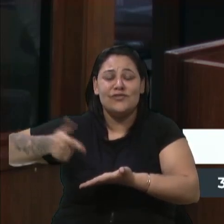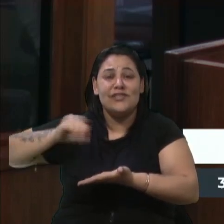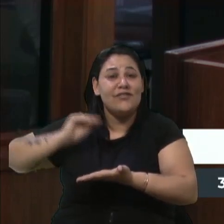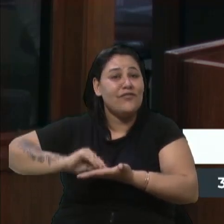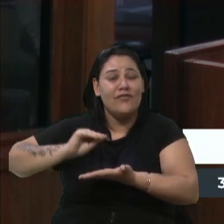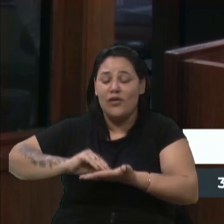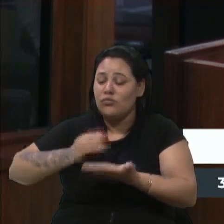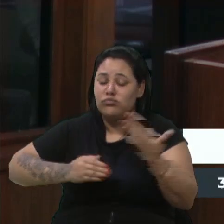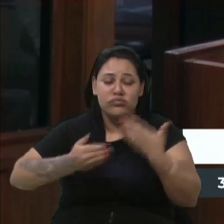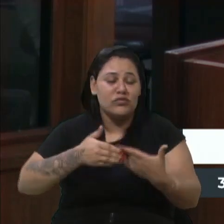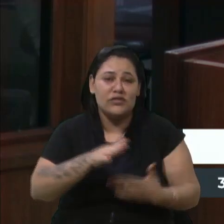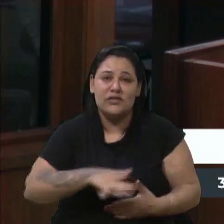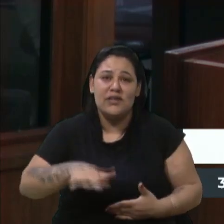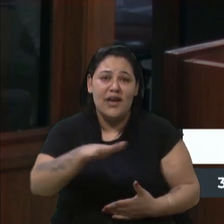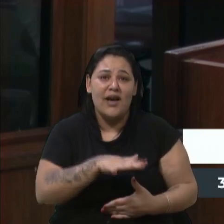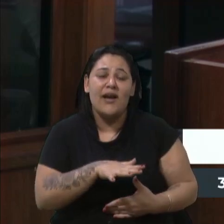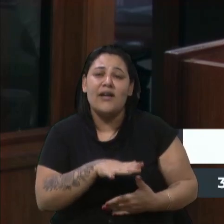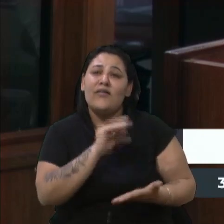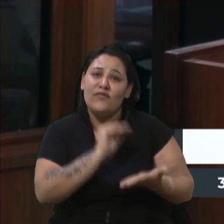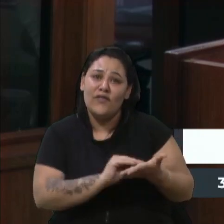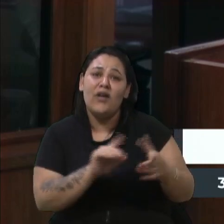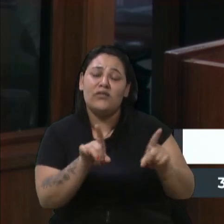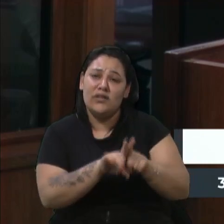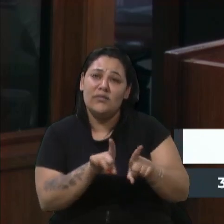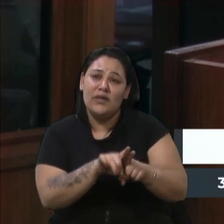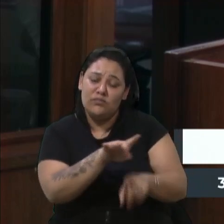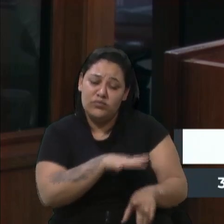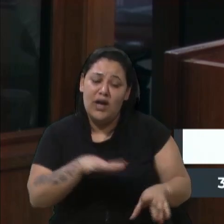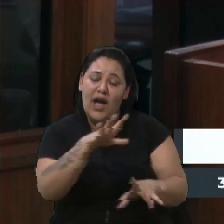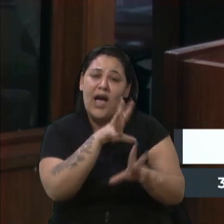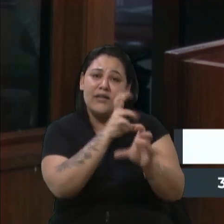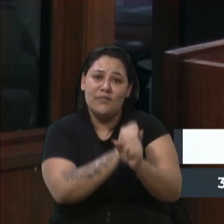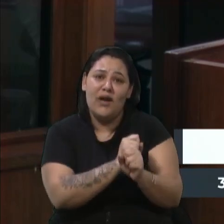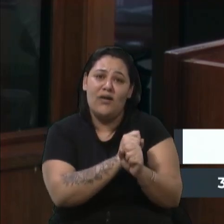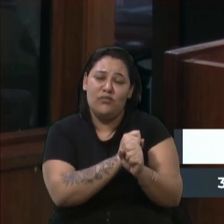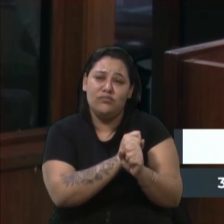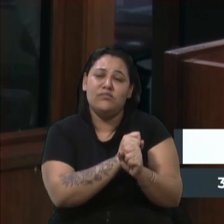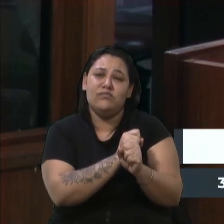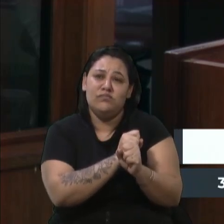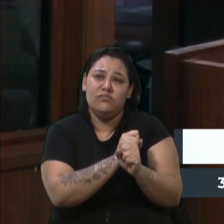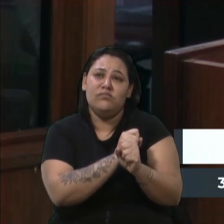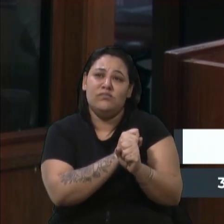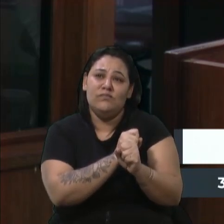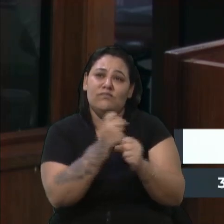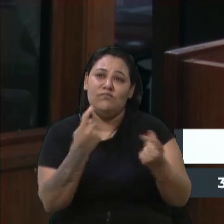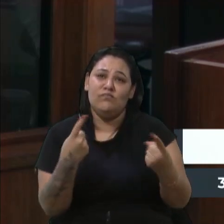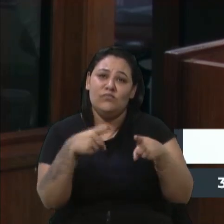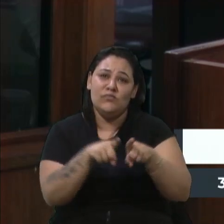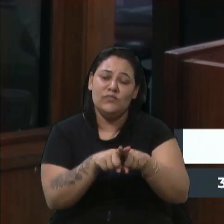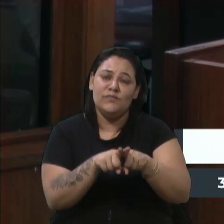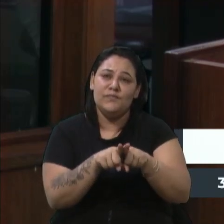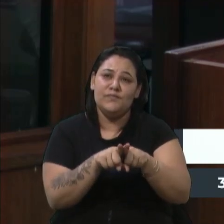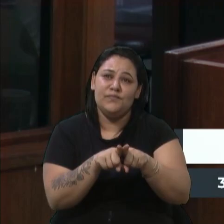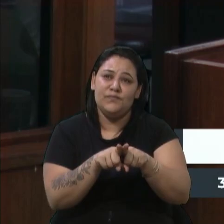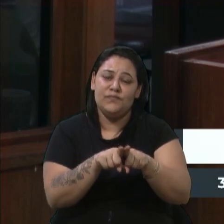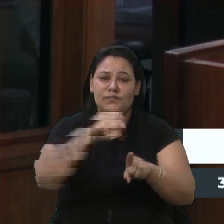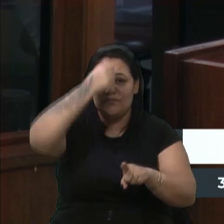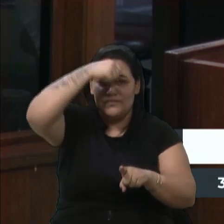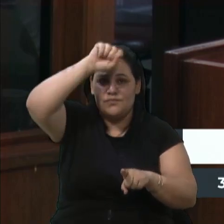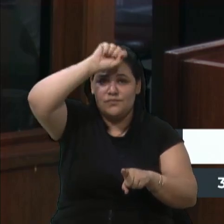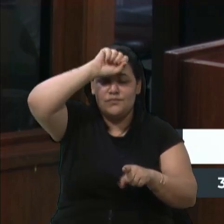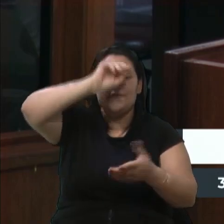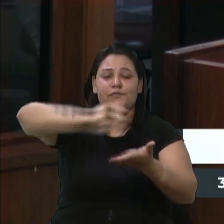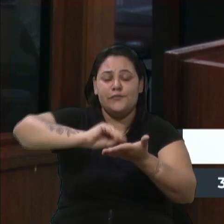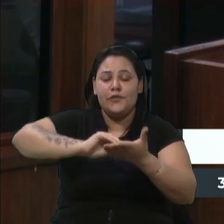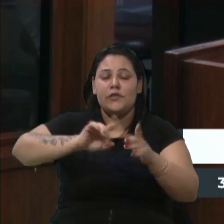está faltando para essa questão das castrações e do convênio com a Universidade de Caxias do Sul, com